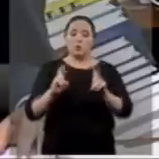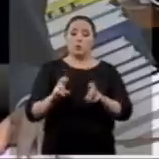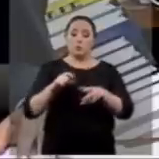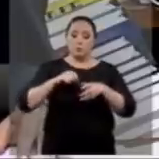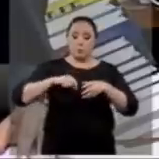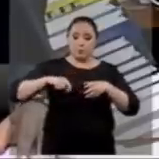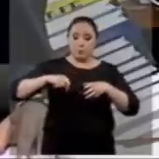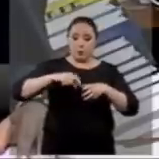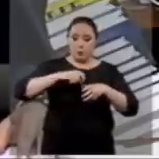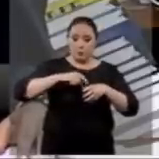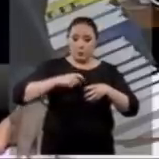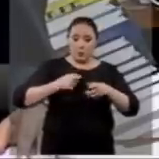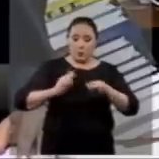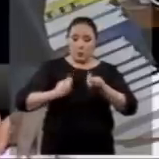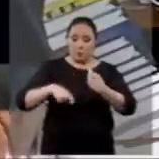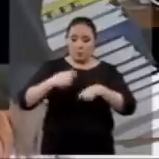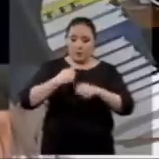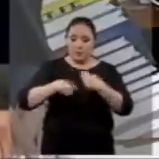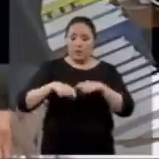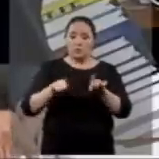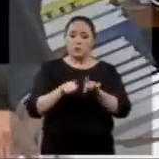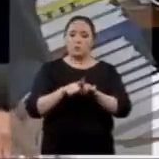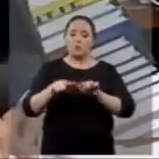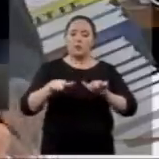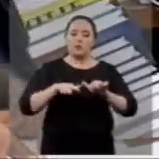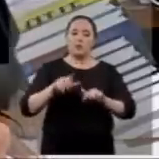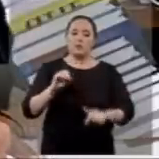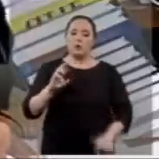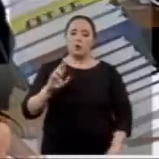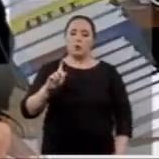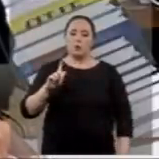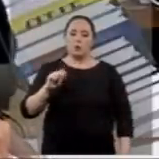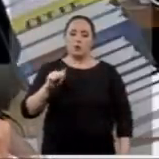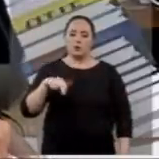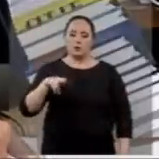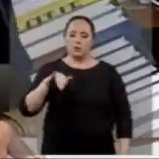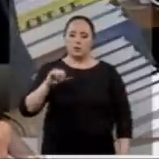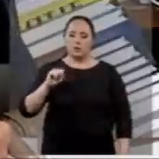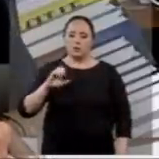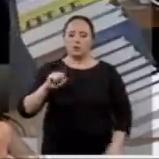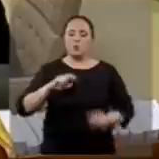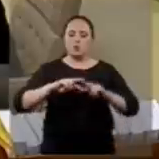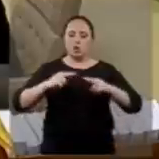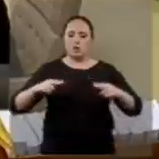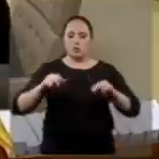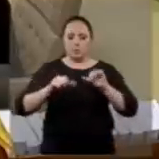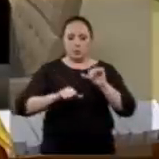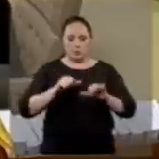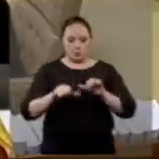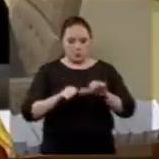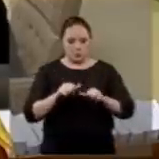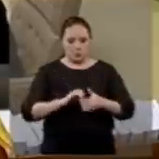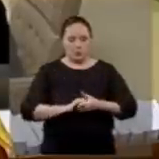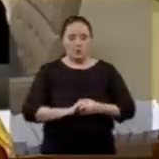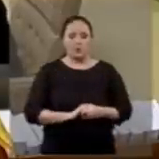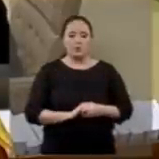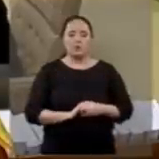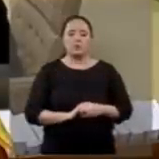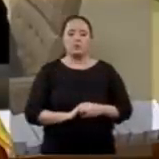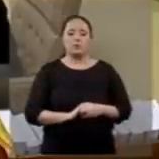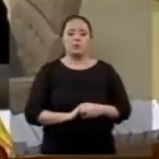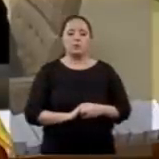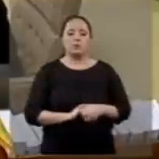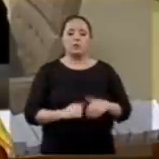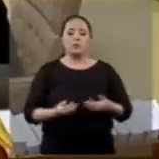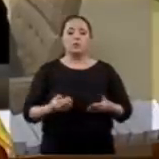cultivo comercial e às atividades com organismos geneticamente modificados, remetendo à regência